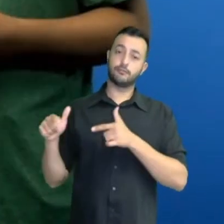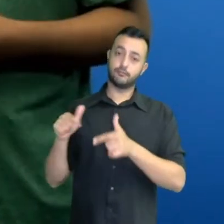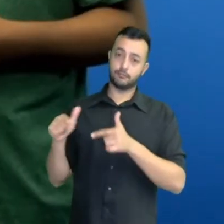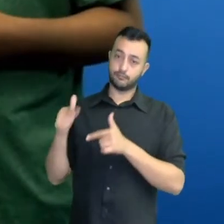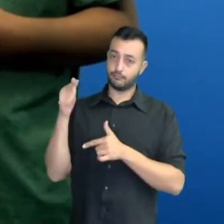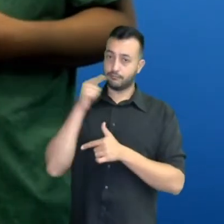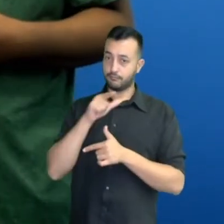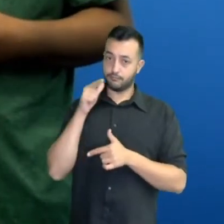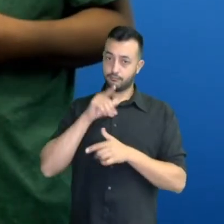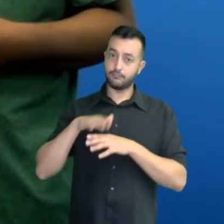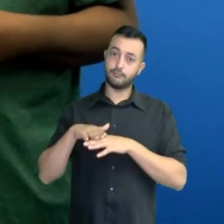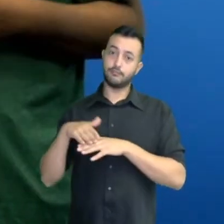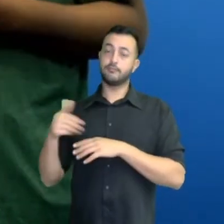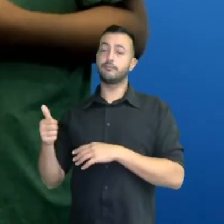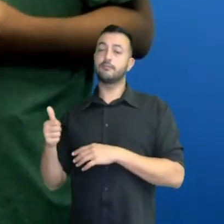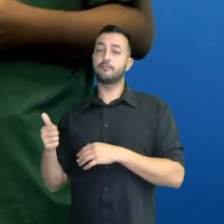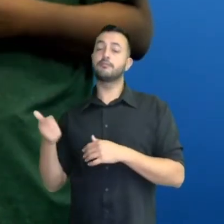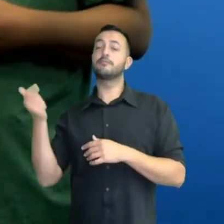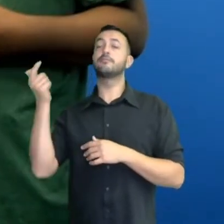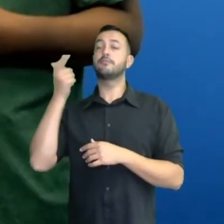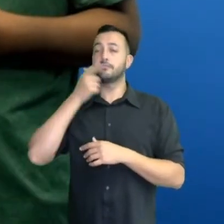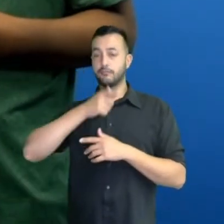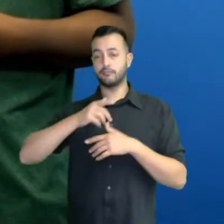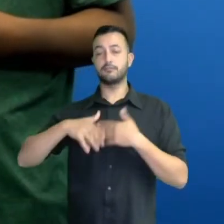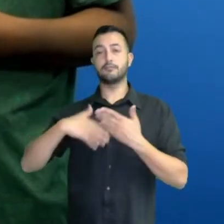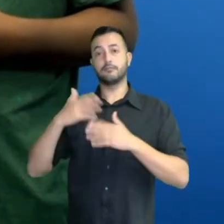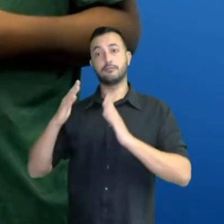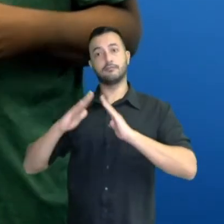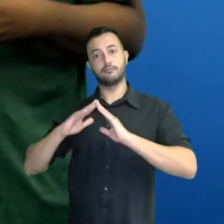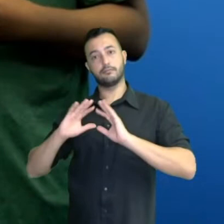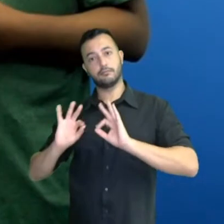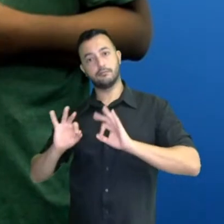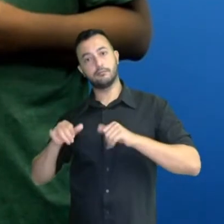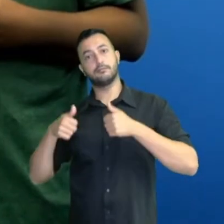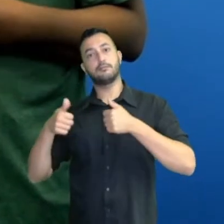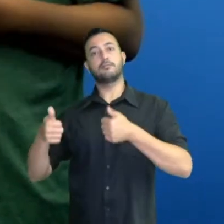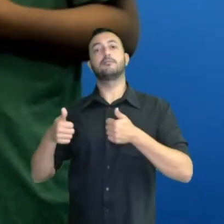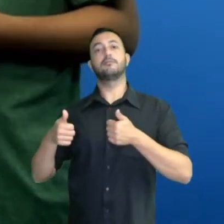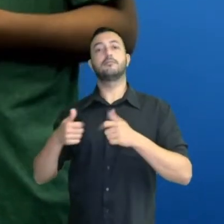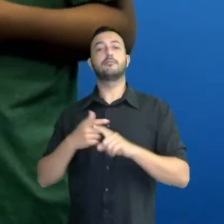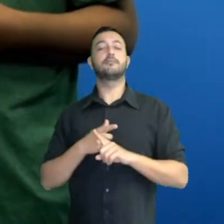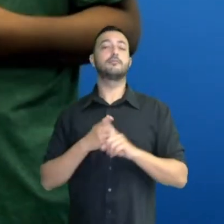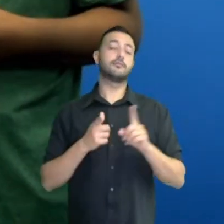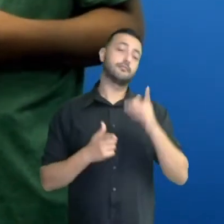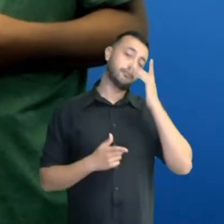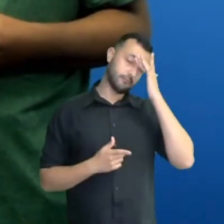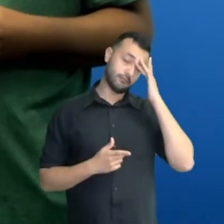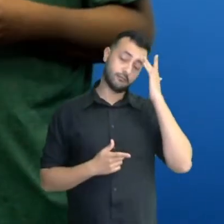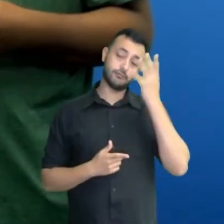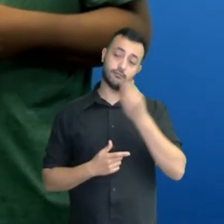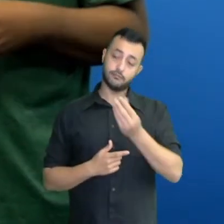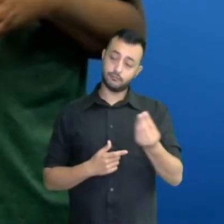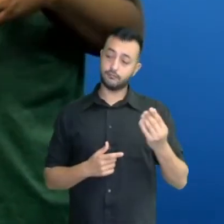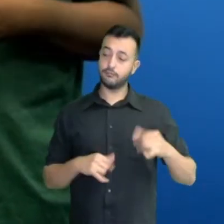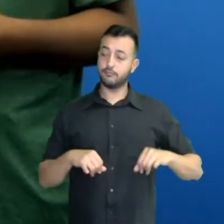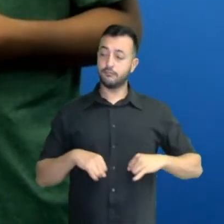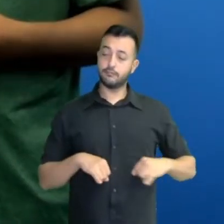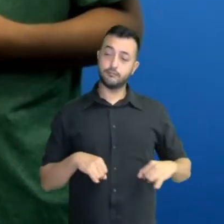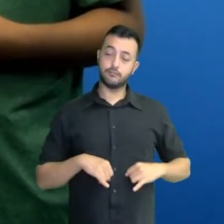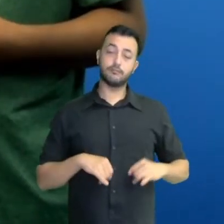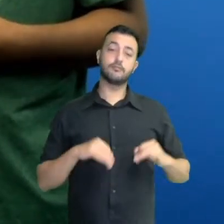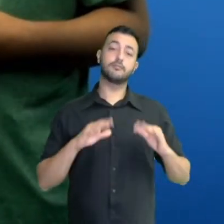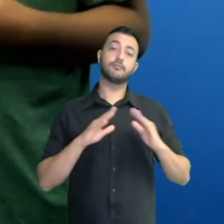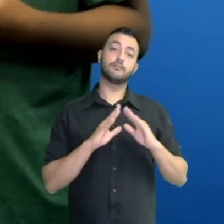acesso a melhores condições, consegue uma moradia mais digna, enquanto uma grande parte da população sofre em